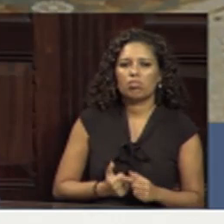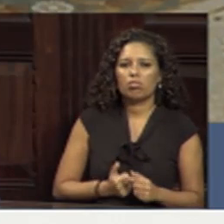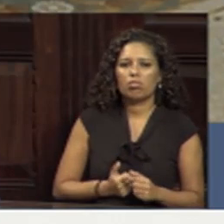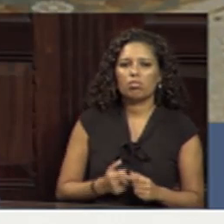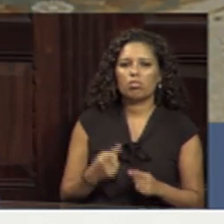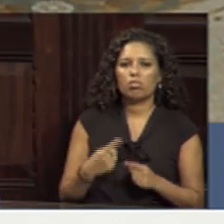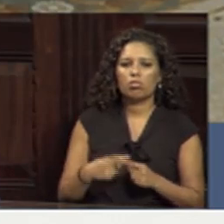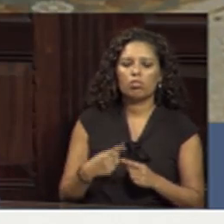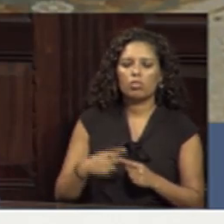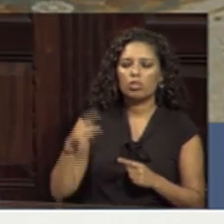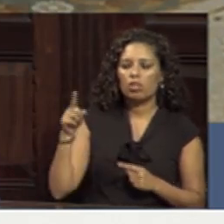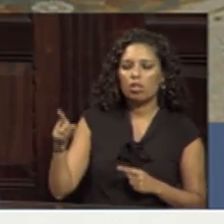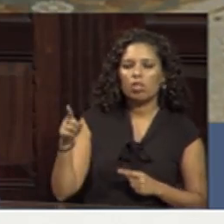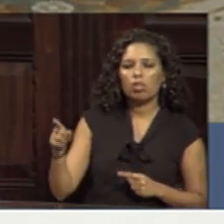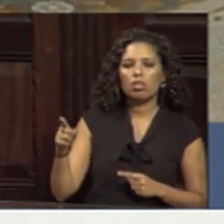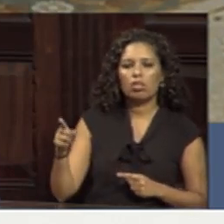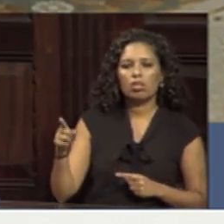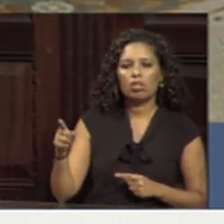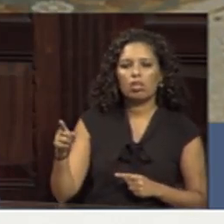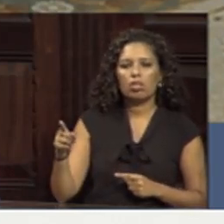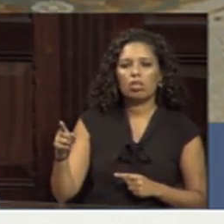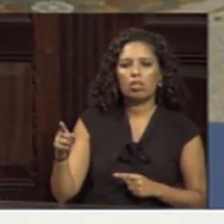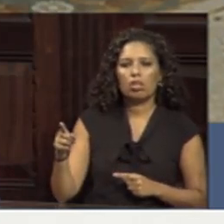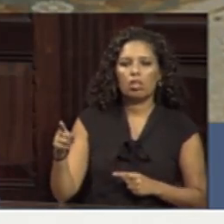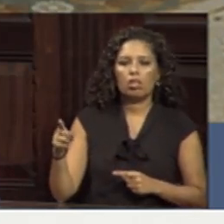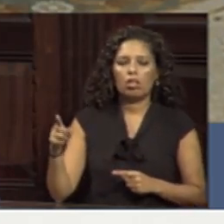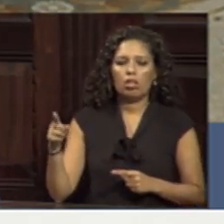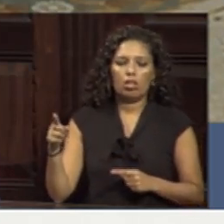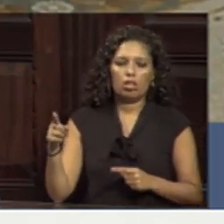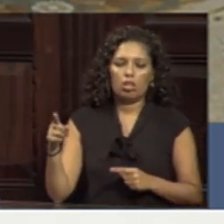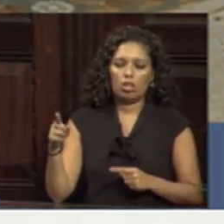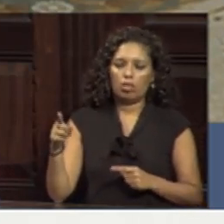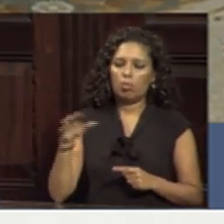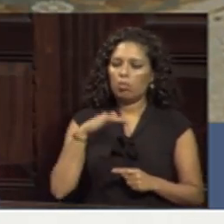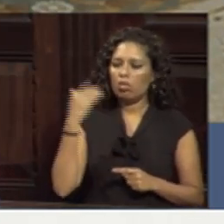porque ela feriu a nossa democracia.